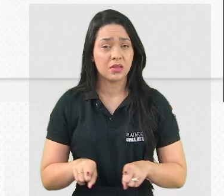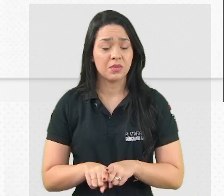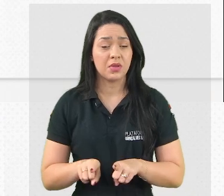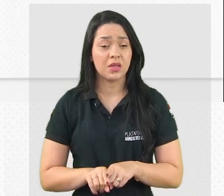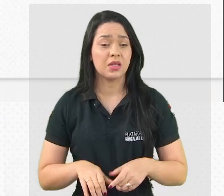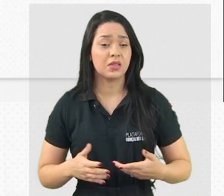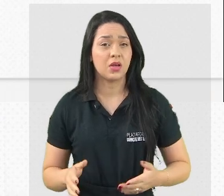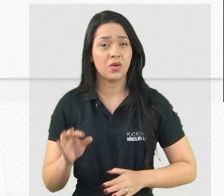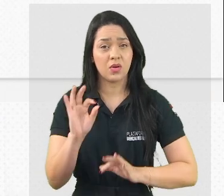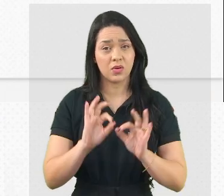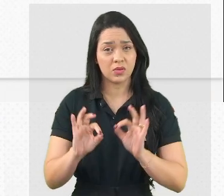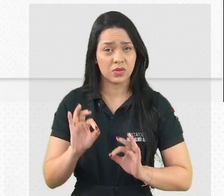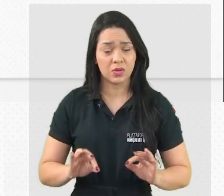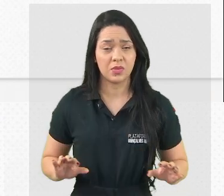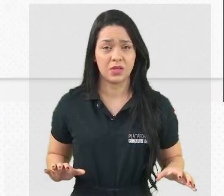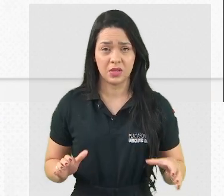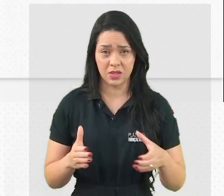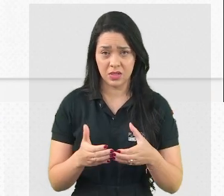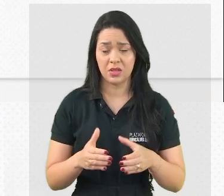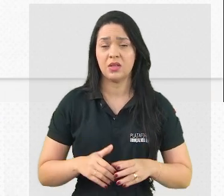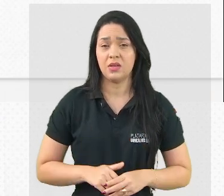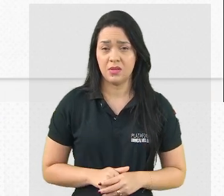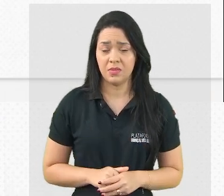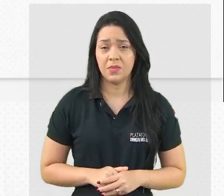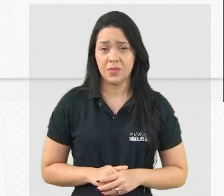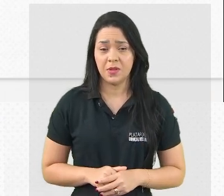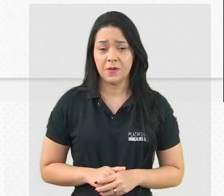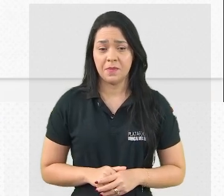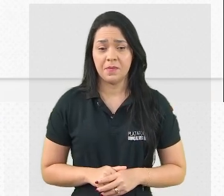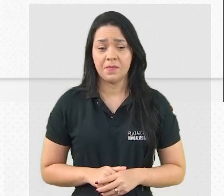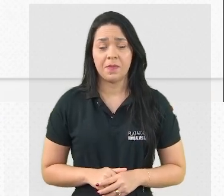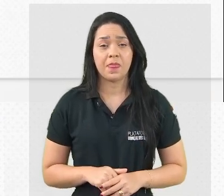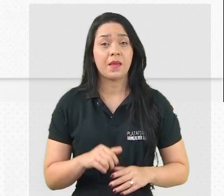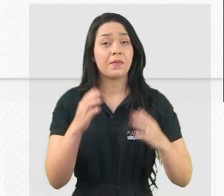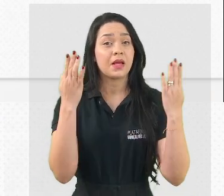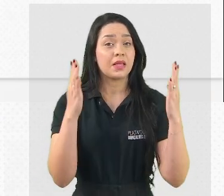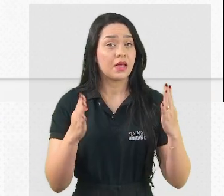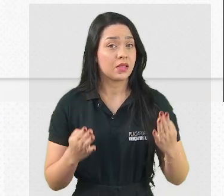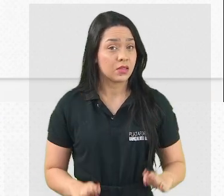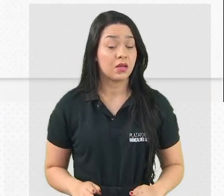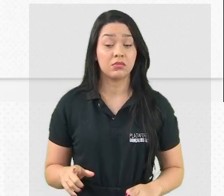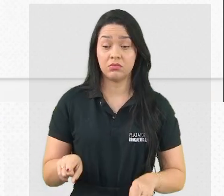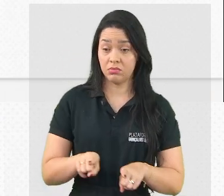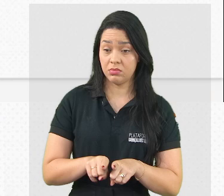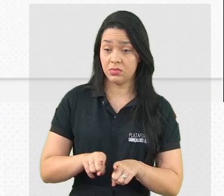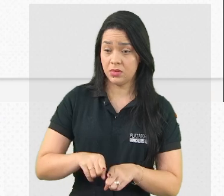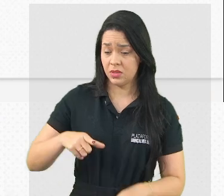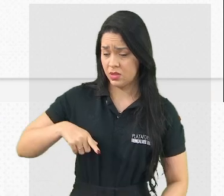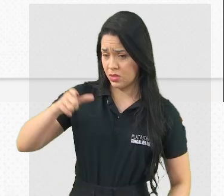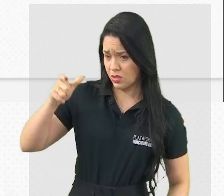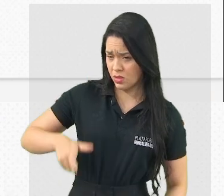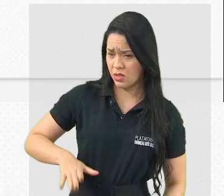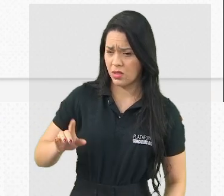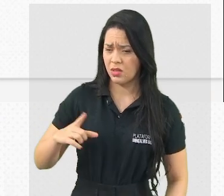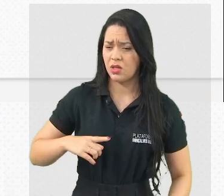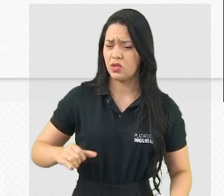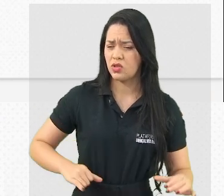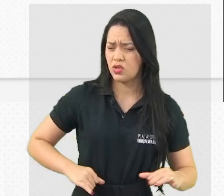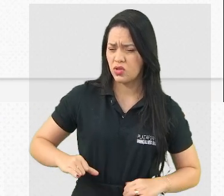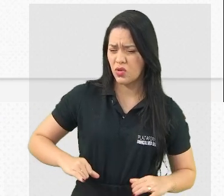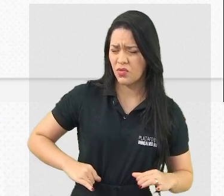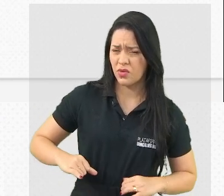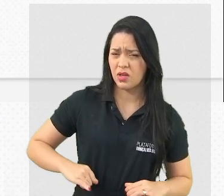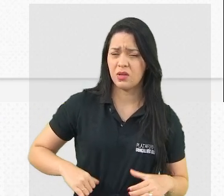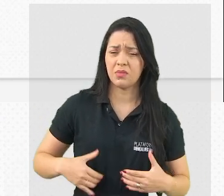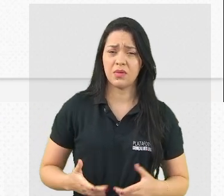Então, monta-se uma equipe multidisciplinar para analisar o caso desse indivíduo que está sofrendo com esse distúrbio